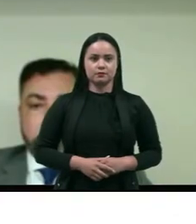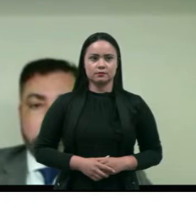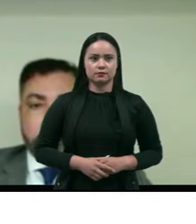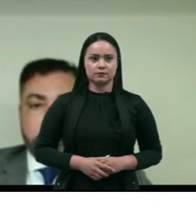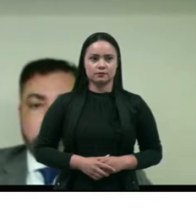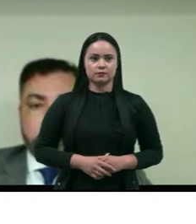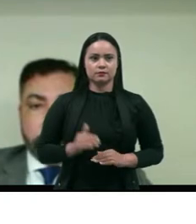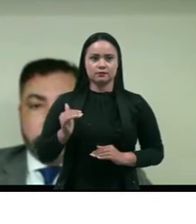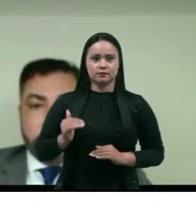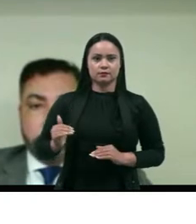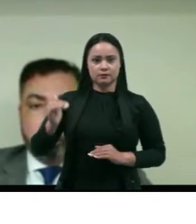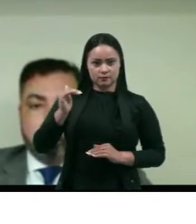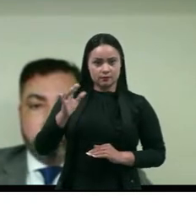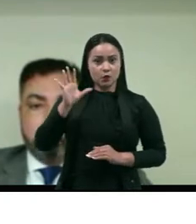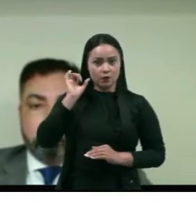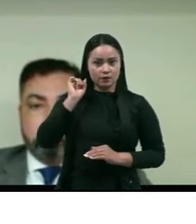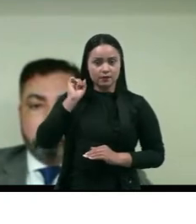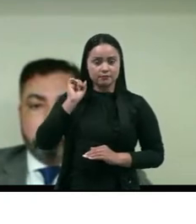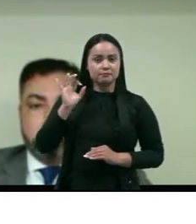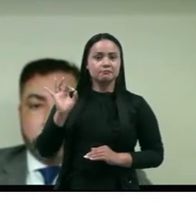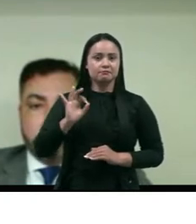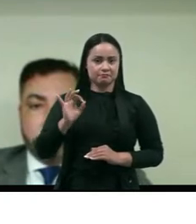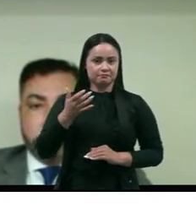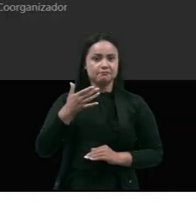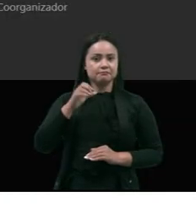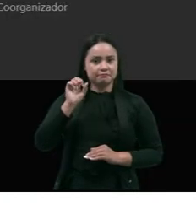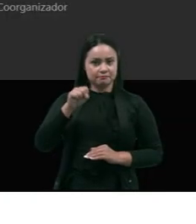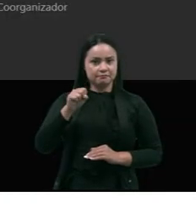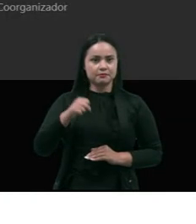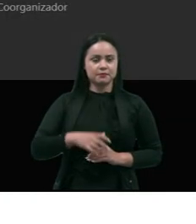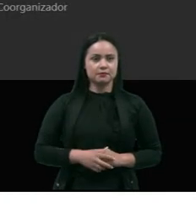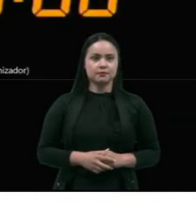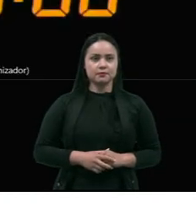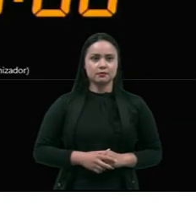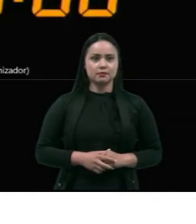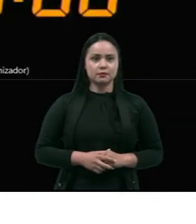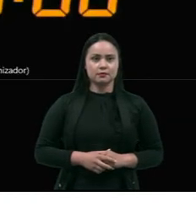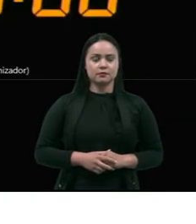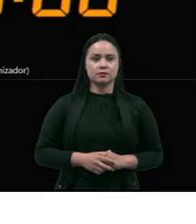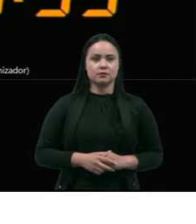Vossas Excelências me ouvem? Perfeitamente.